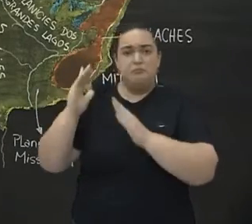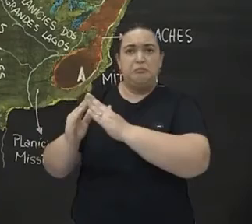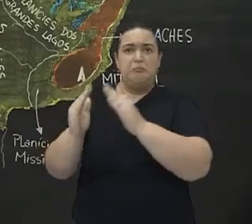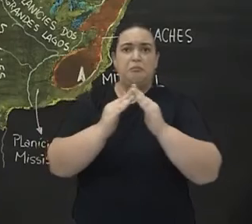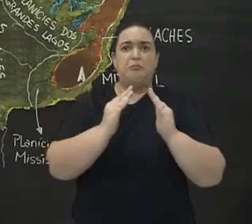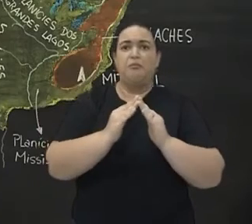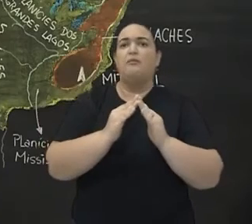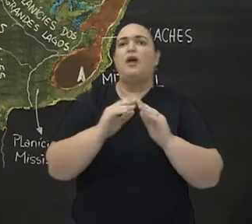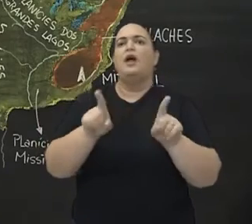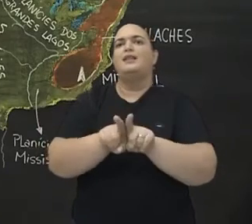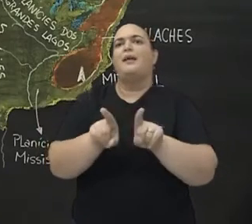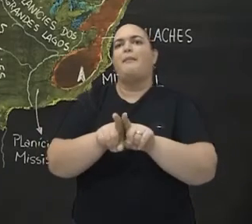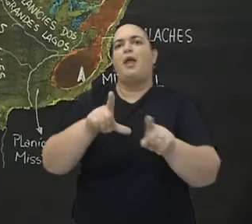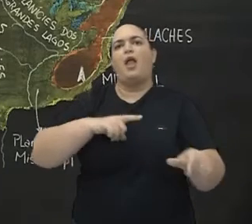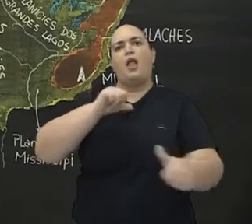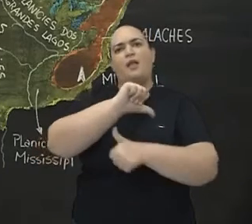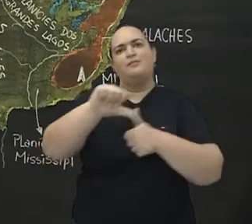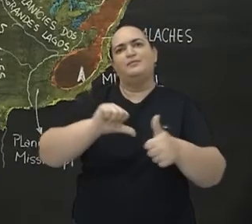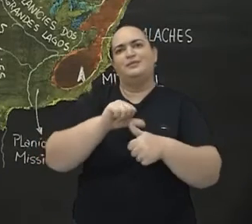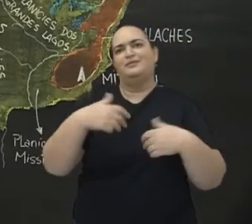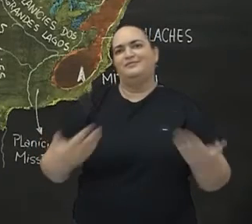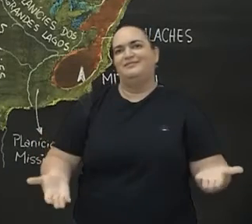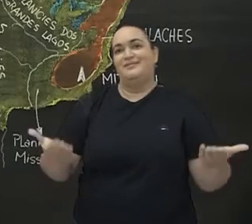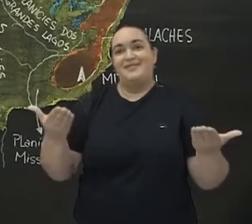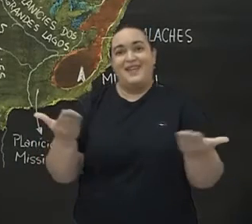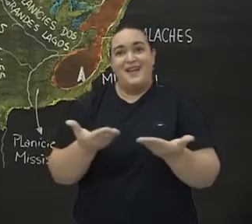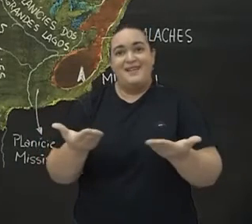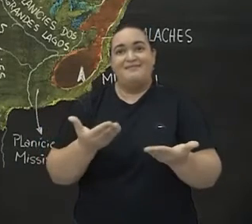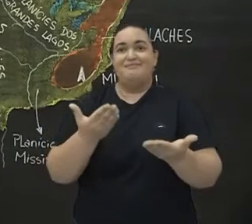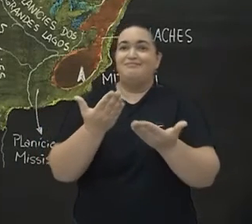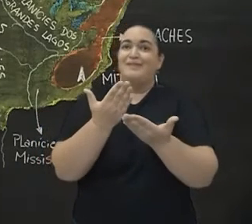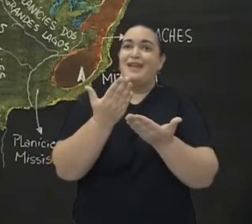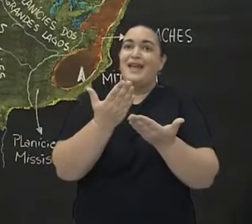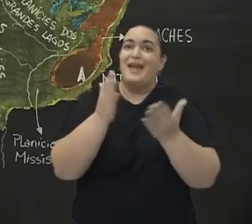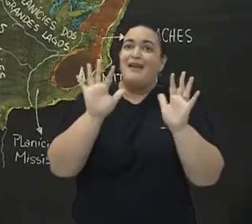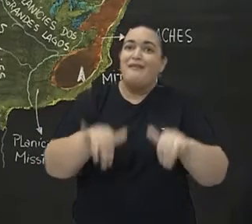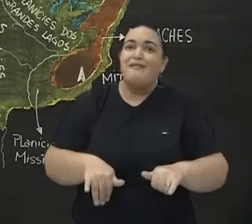aspectos. Eu vou ficando por aqui, desejando a você